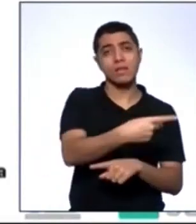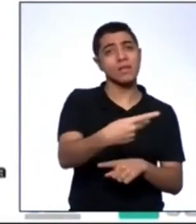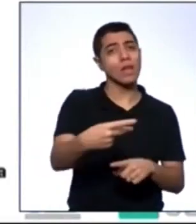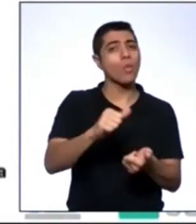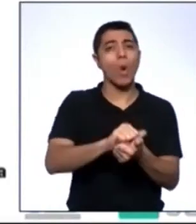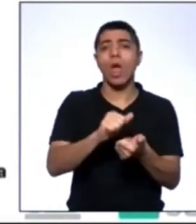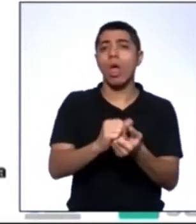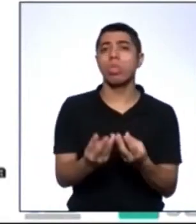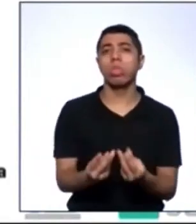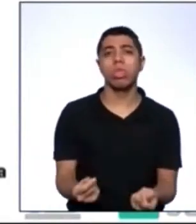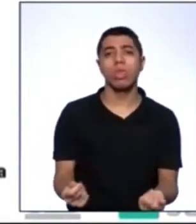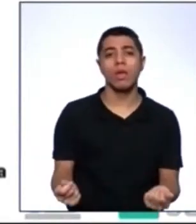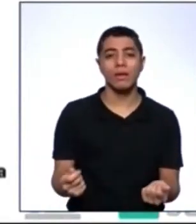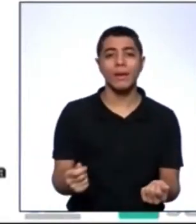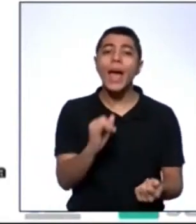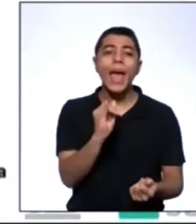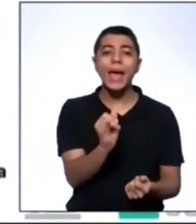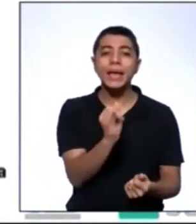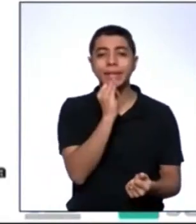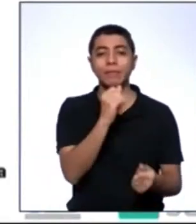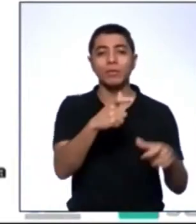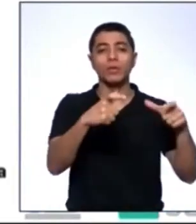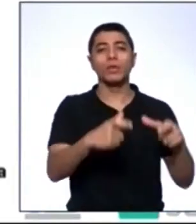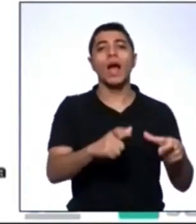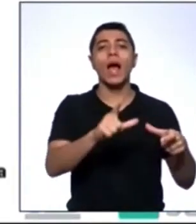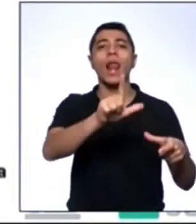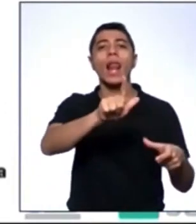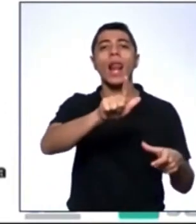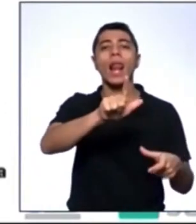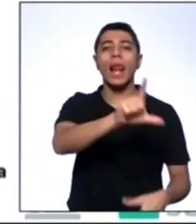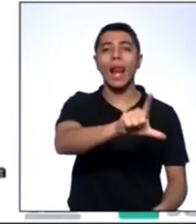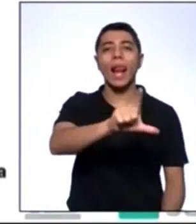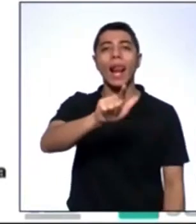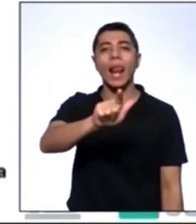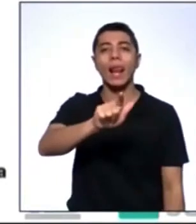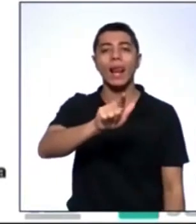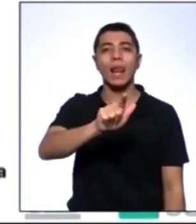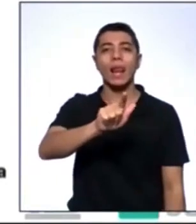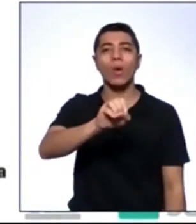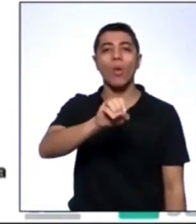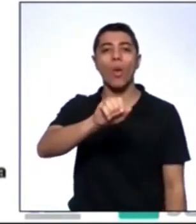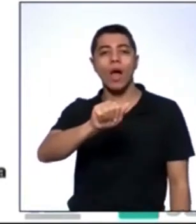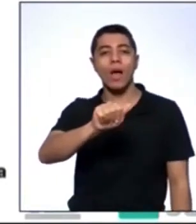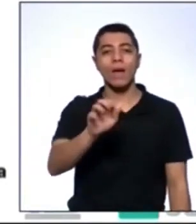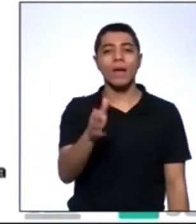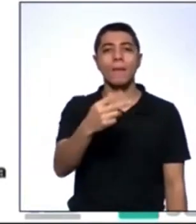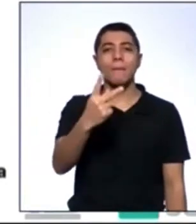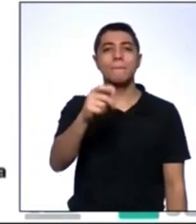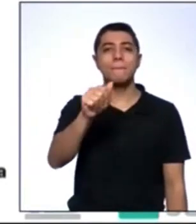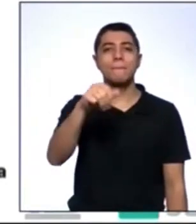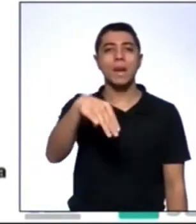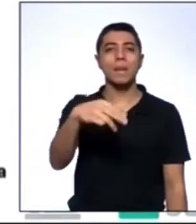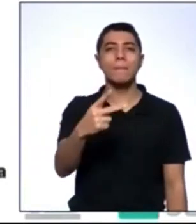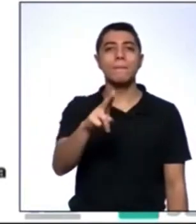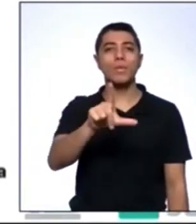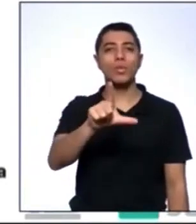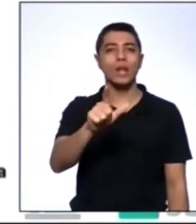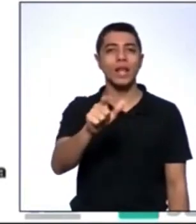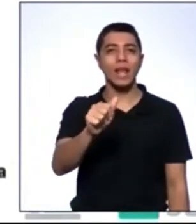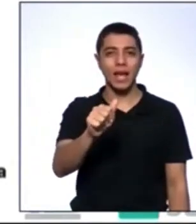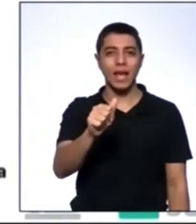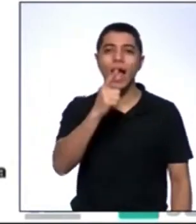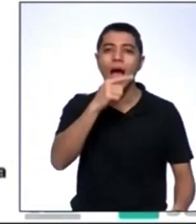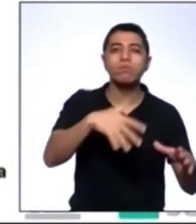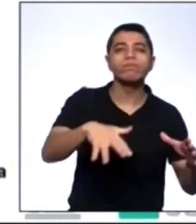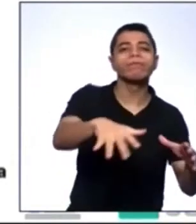conhecidos pontos turísticos da capital de Minas Gerais, onde as atividades de pesca e nado não são mais